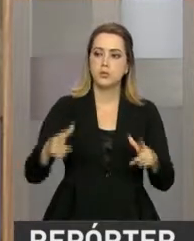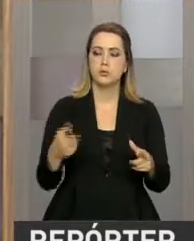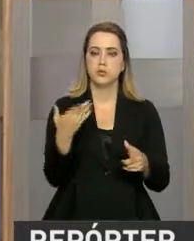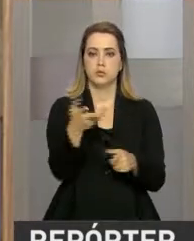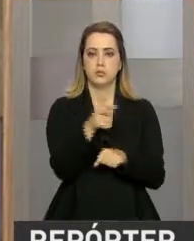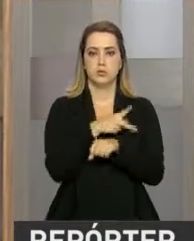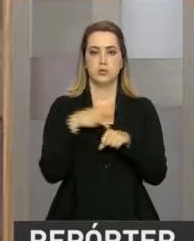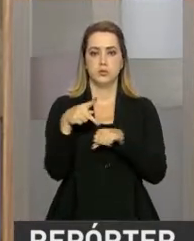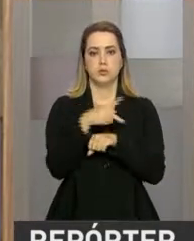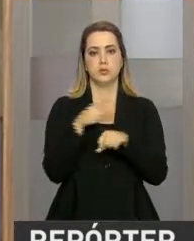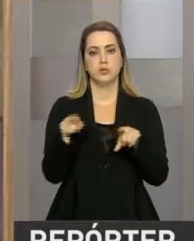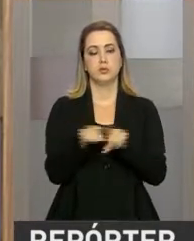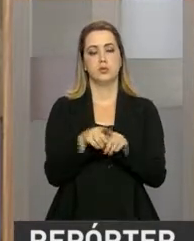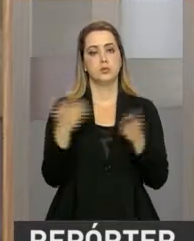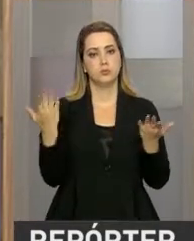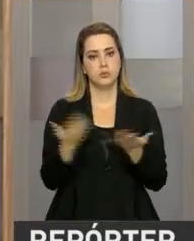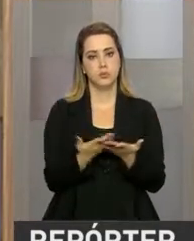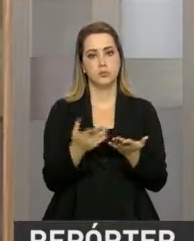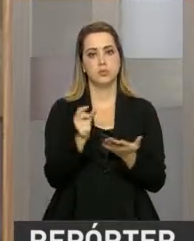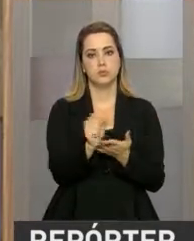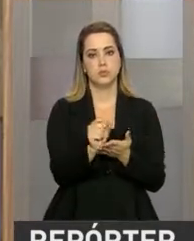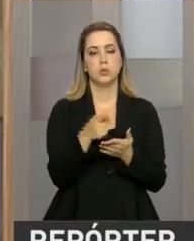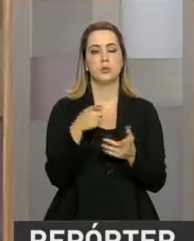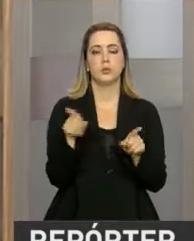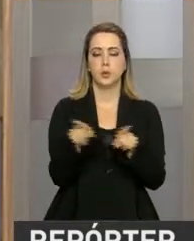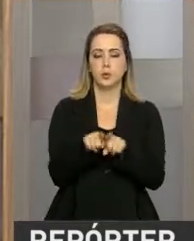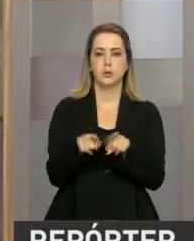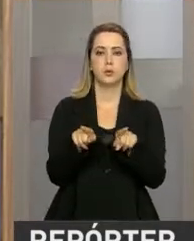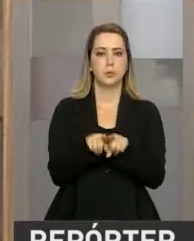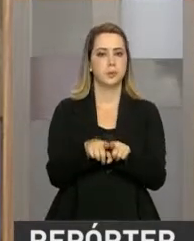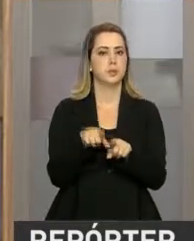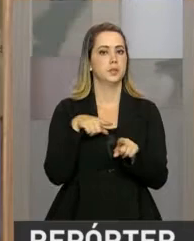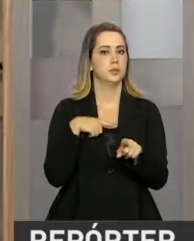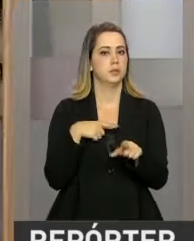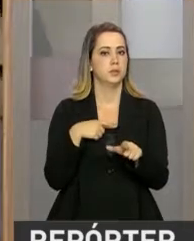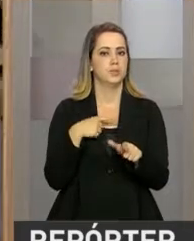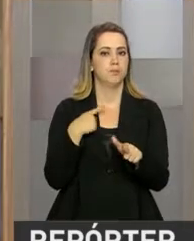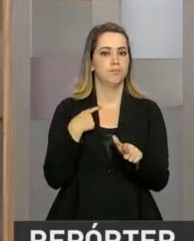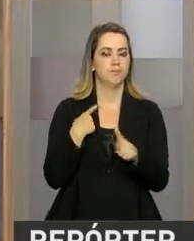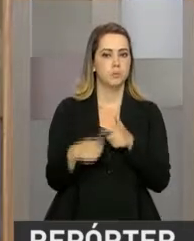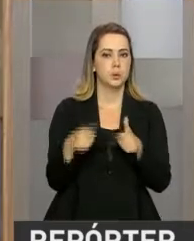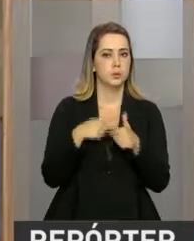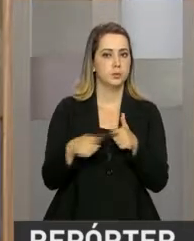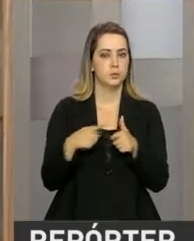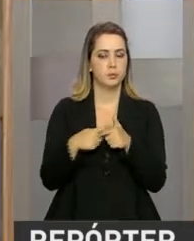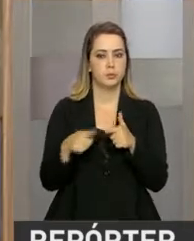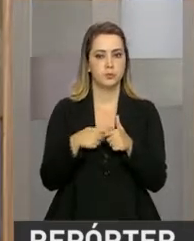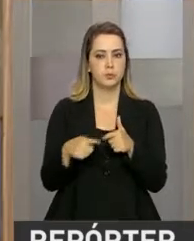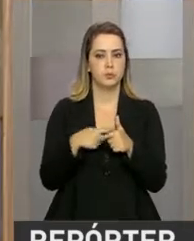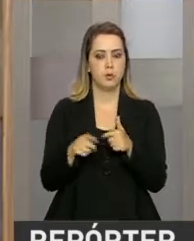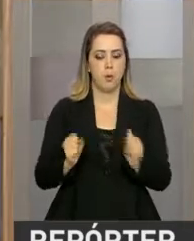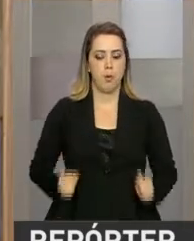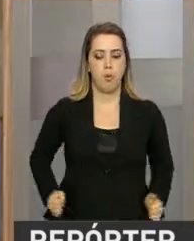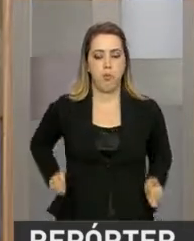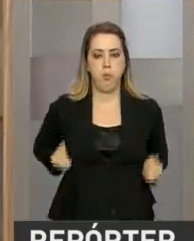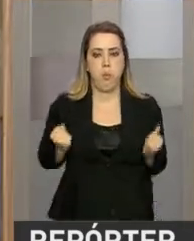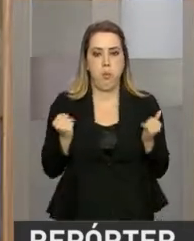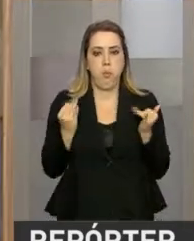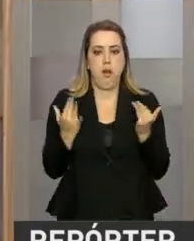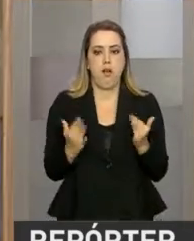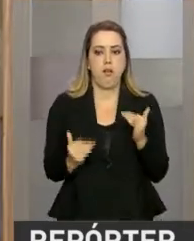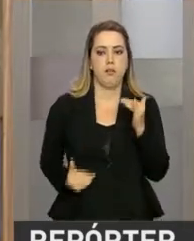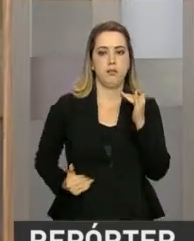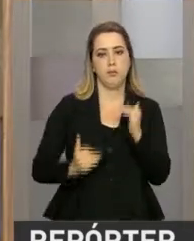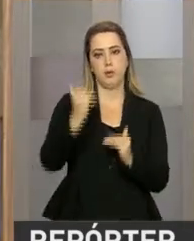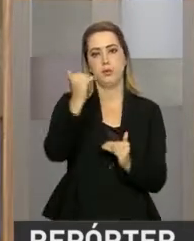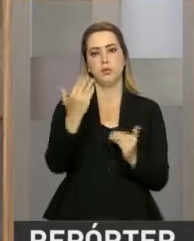passam o também situações de gastos há ali acima daquilo que se